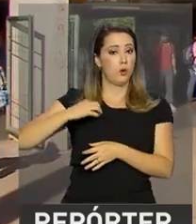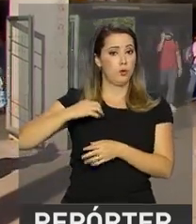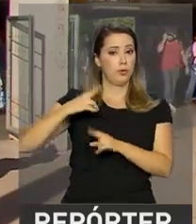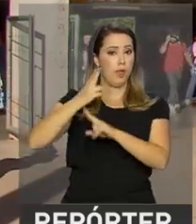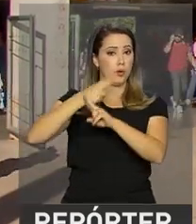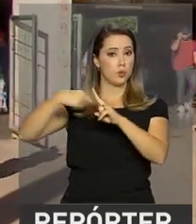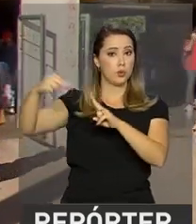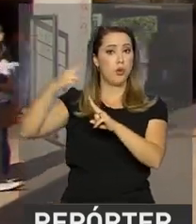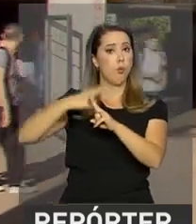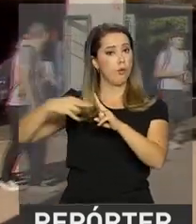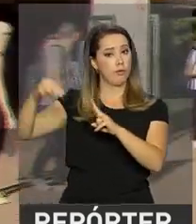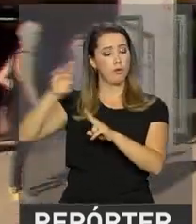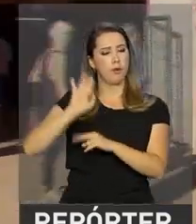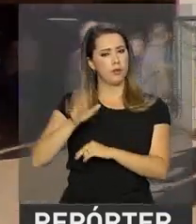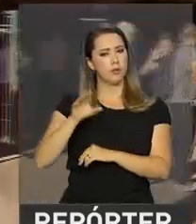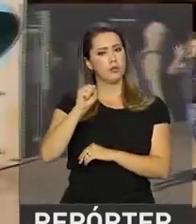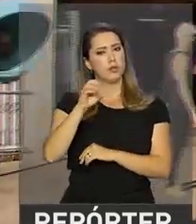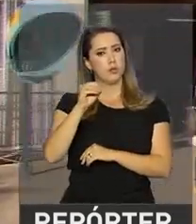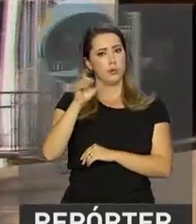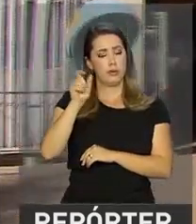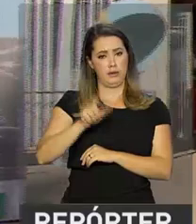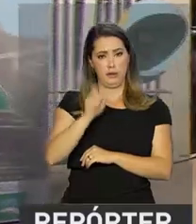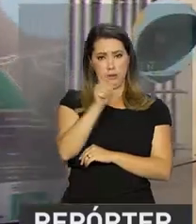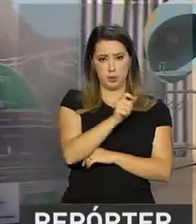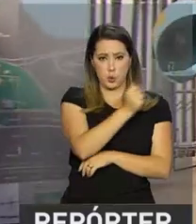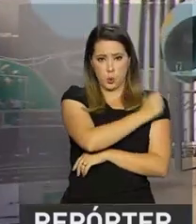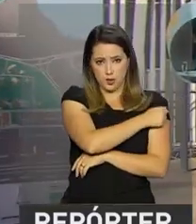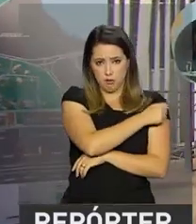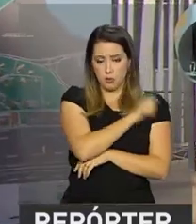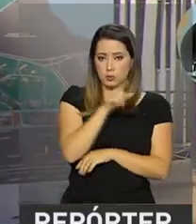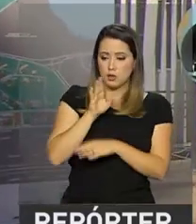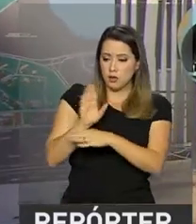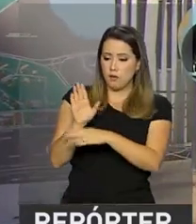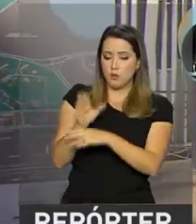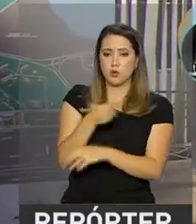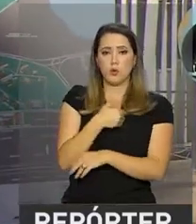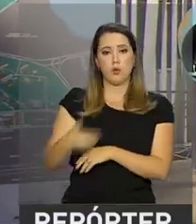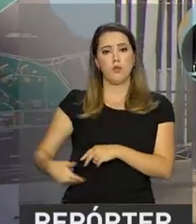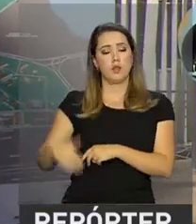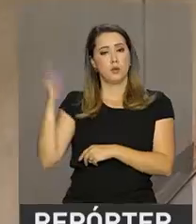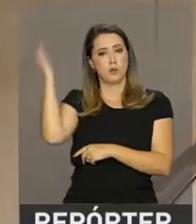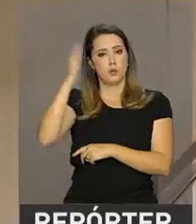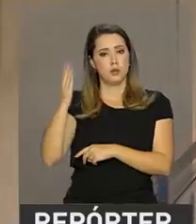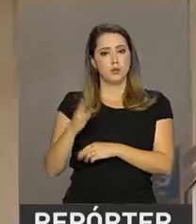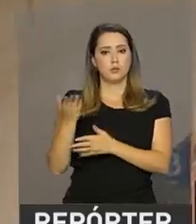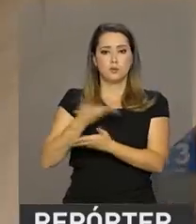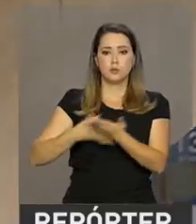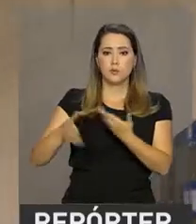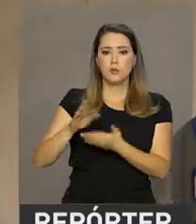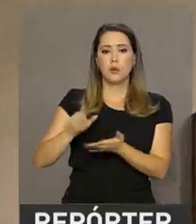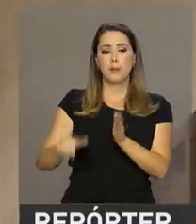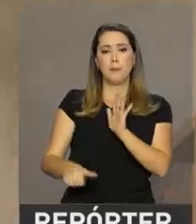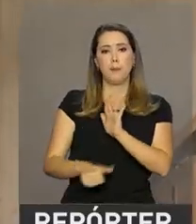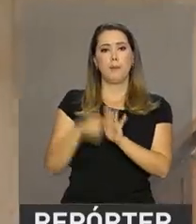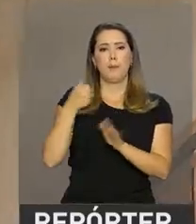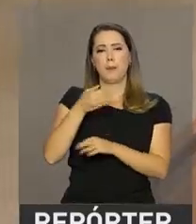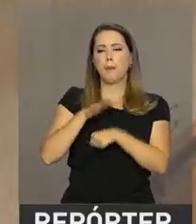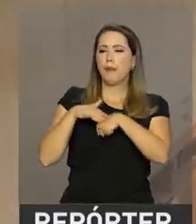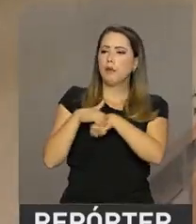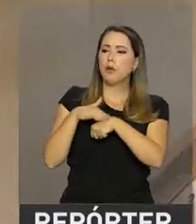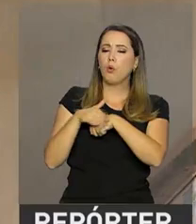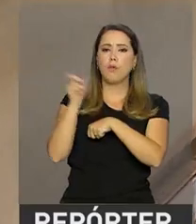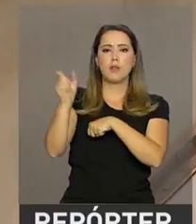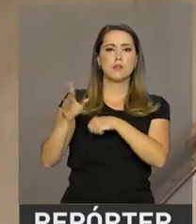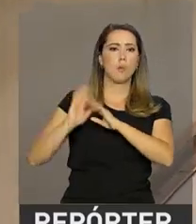já conta com 80 alunos que vão auxiliar os funcionários do governo brasileiro a realizar a primeira entrevista dos